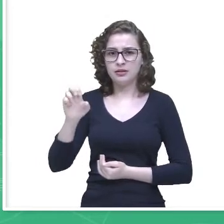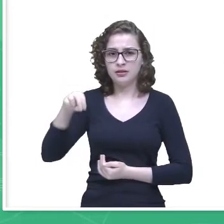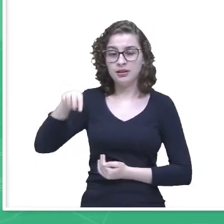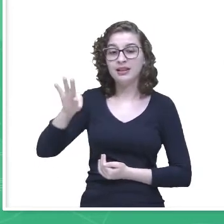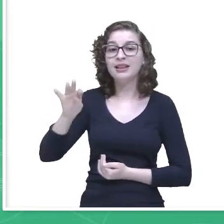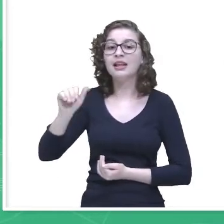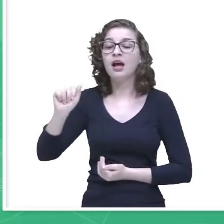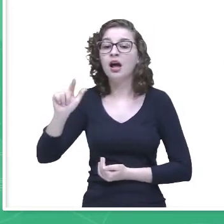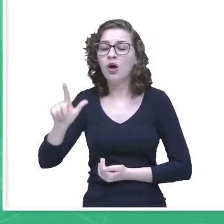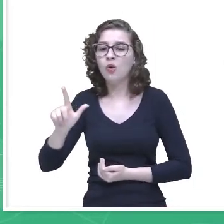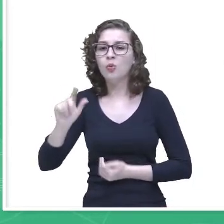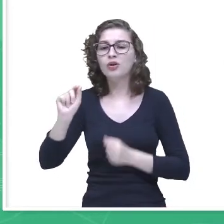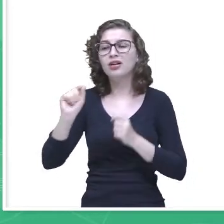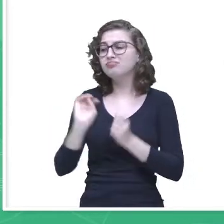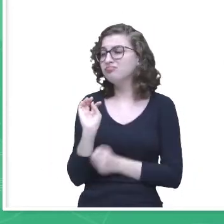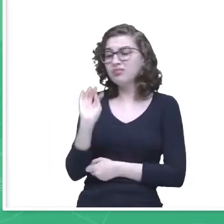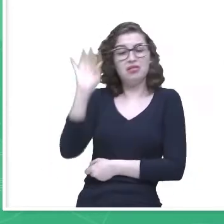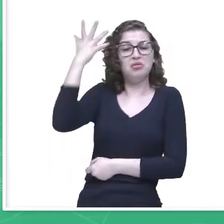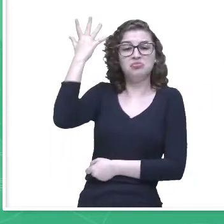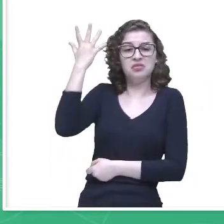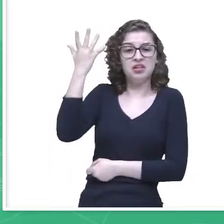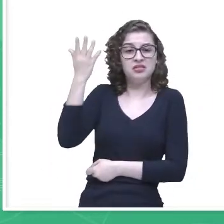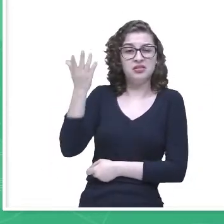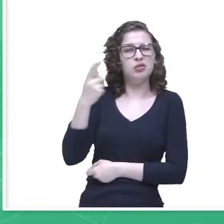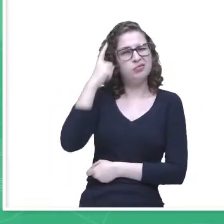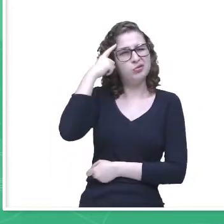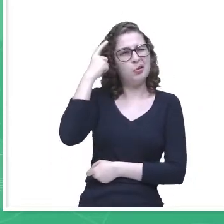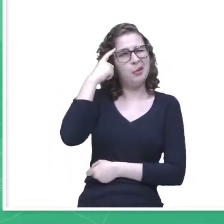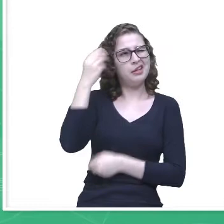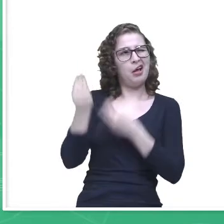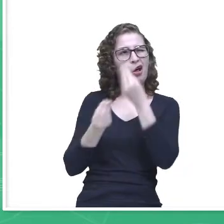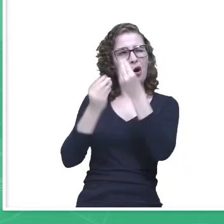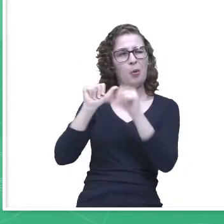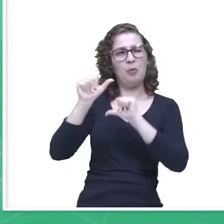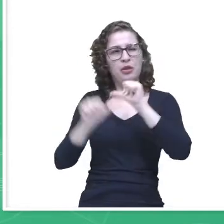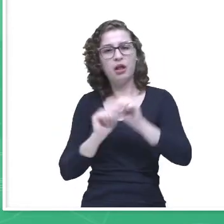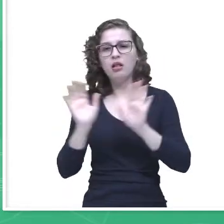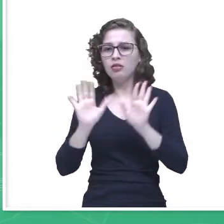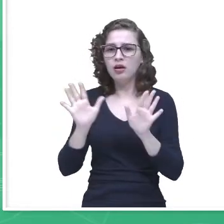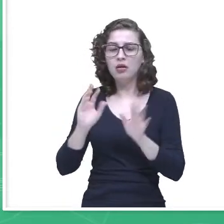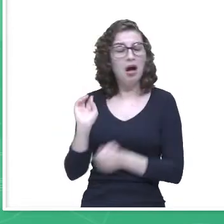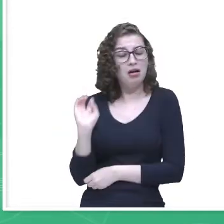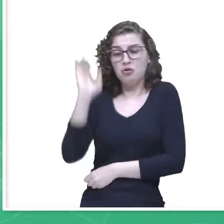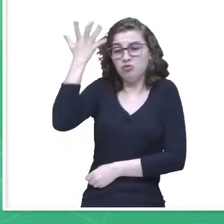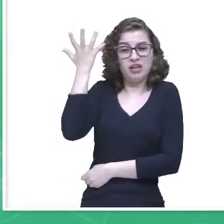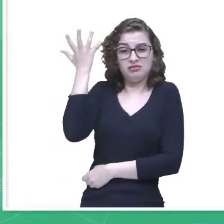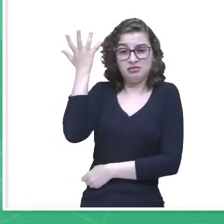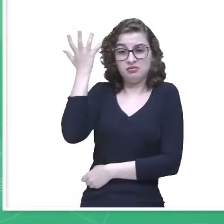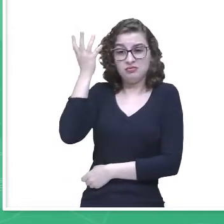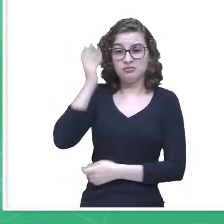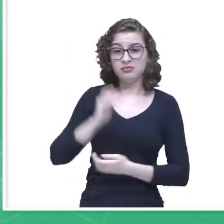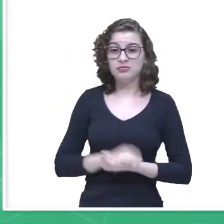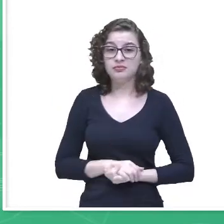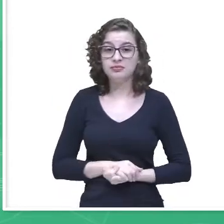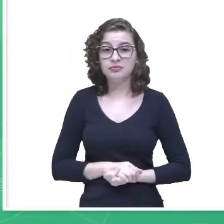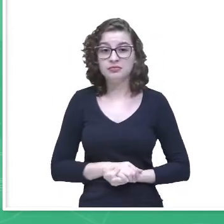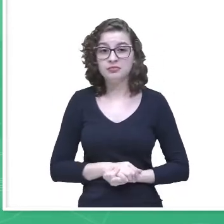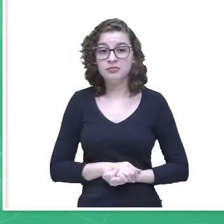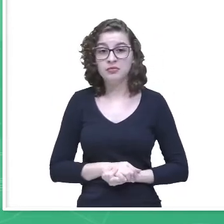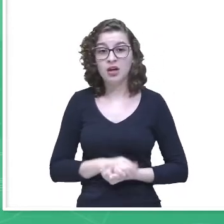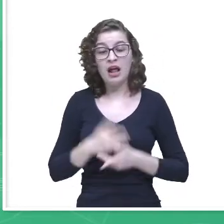São mudanças ao acaso, que ninguém prevê, tá? São mudanças acidentais nos cromossomos que podem